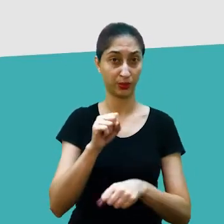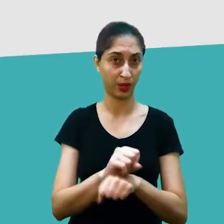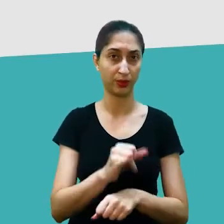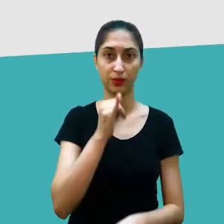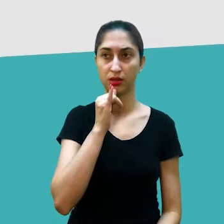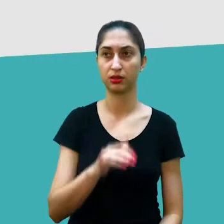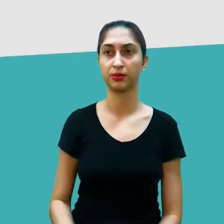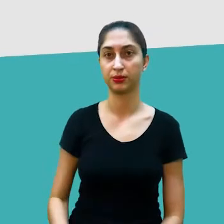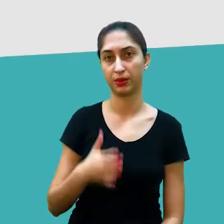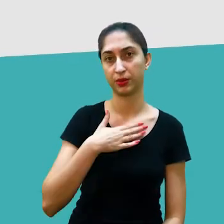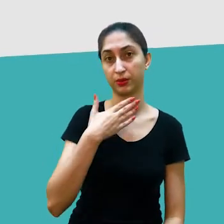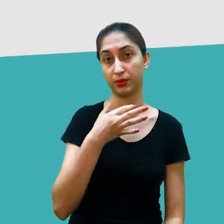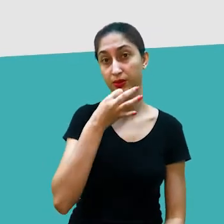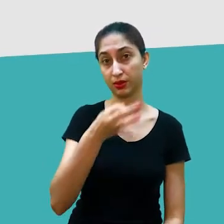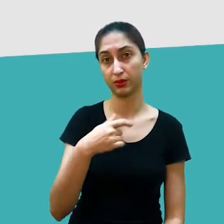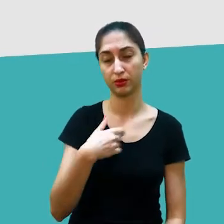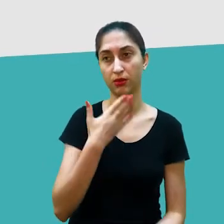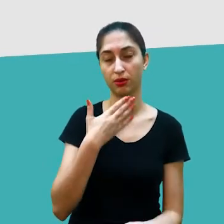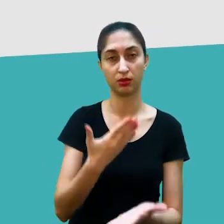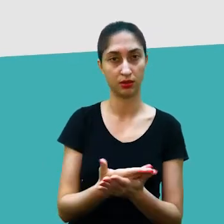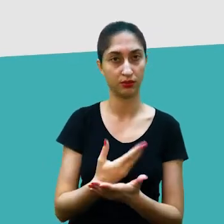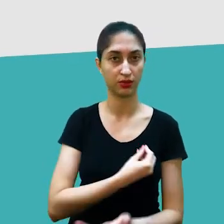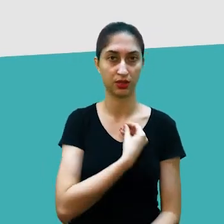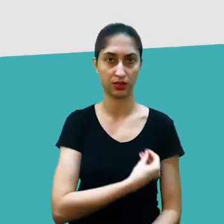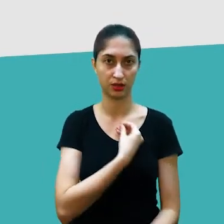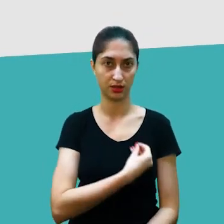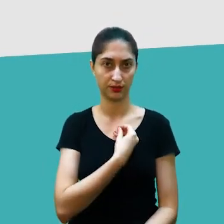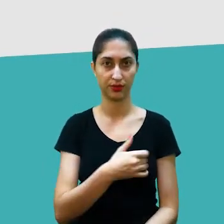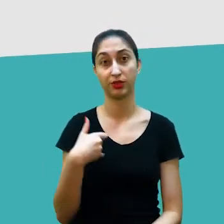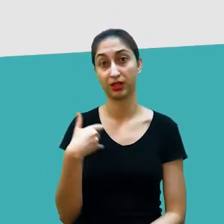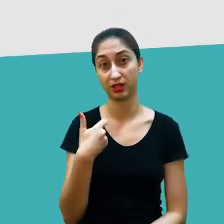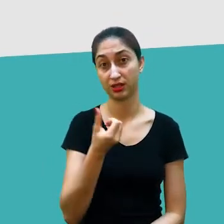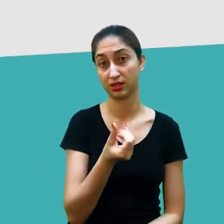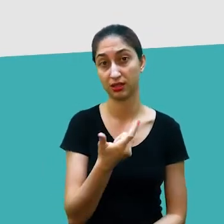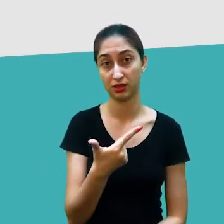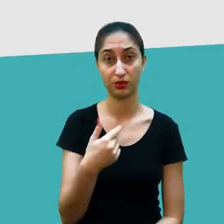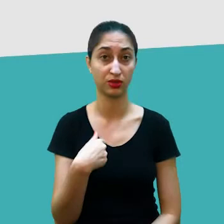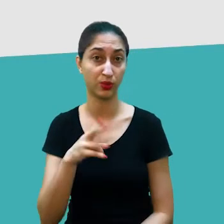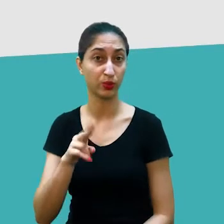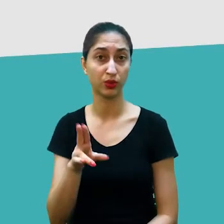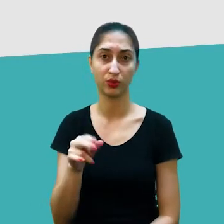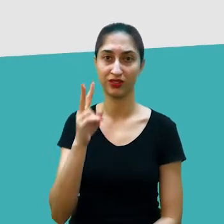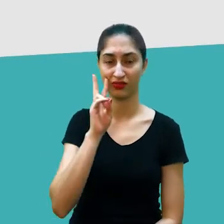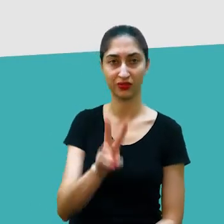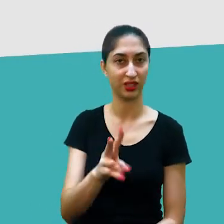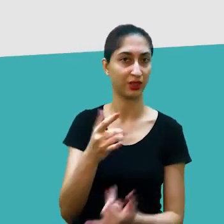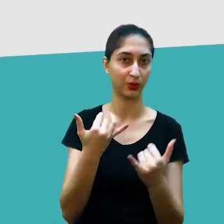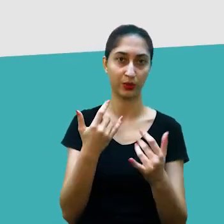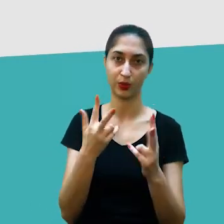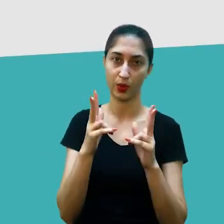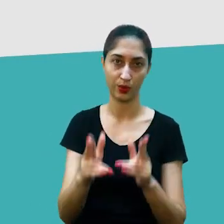a coisa mais impressionante que eu já vi na minha vida. Vou fazer 62 anos, eu nunca tinha visto algo